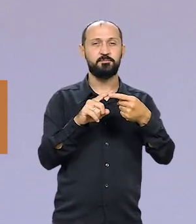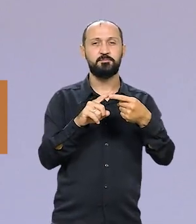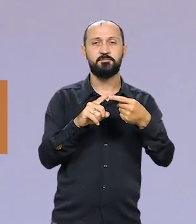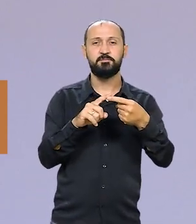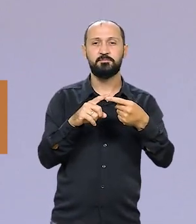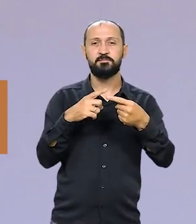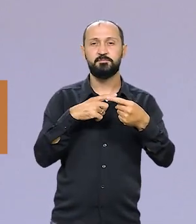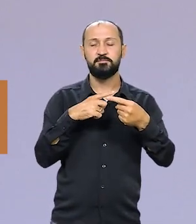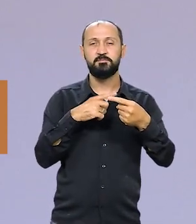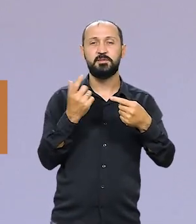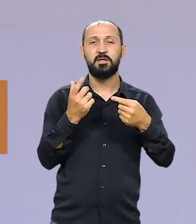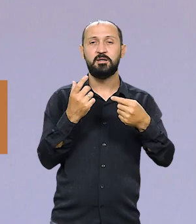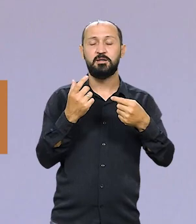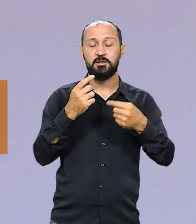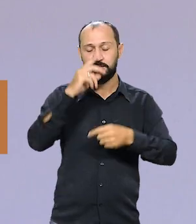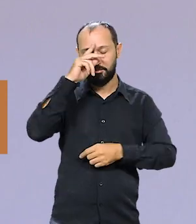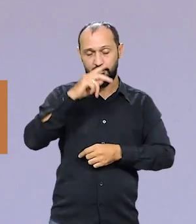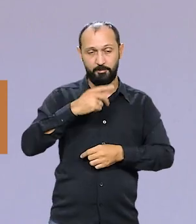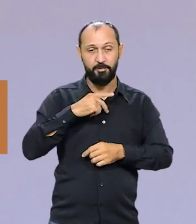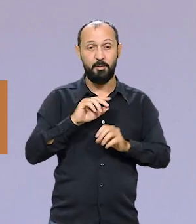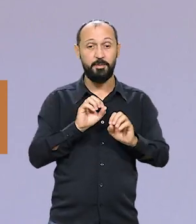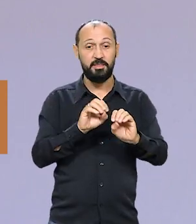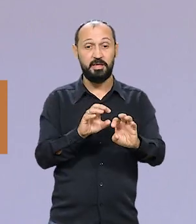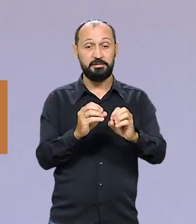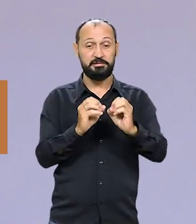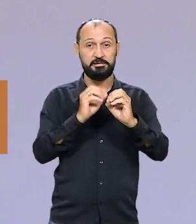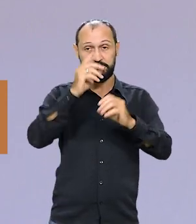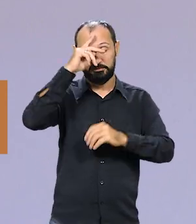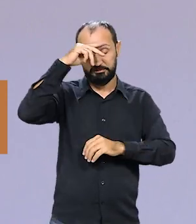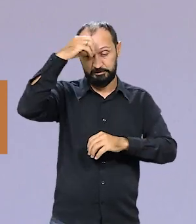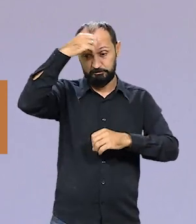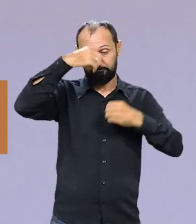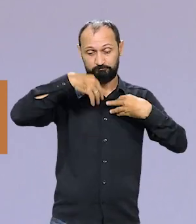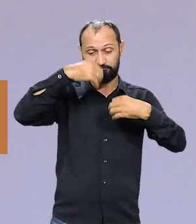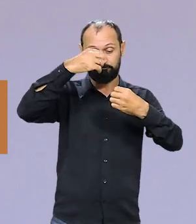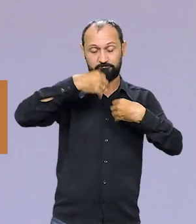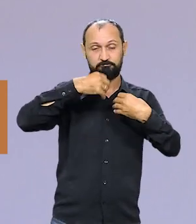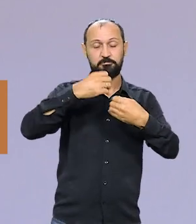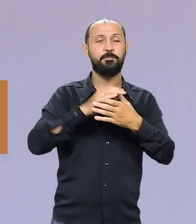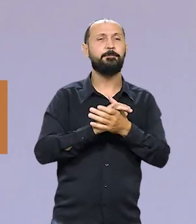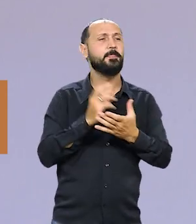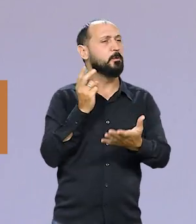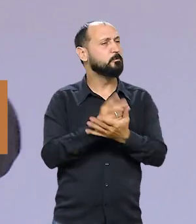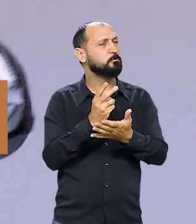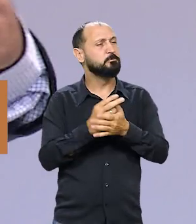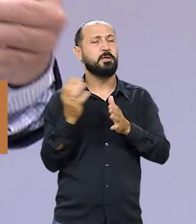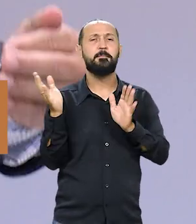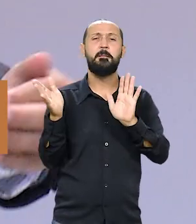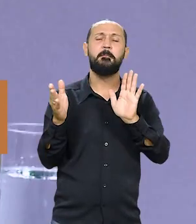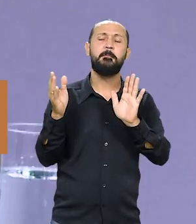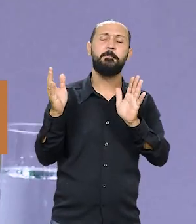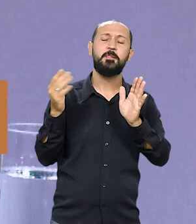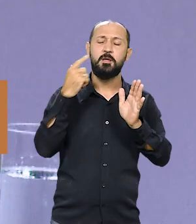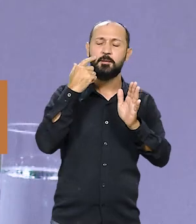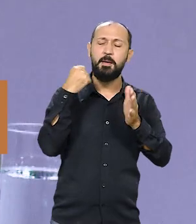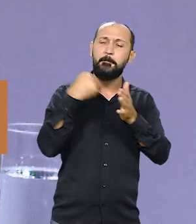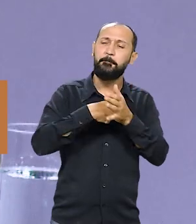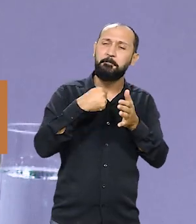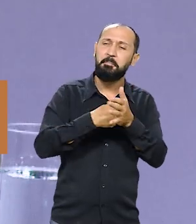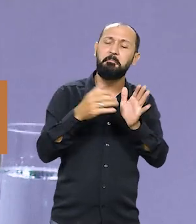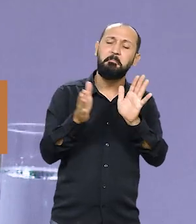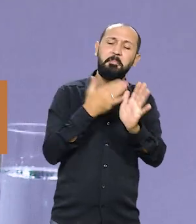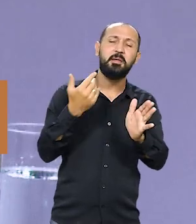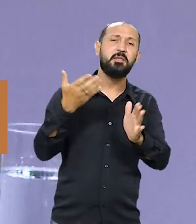você tem que se educar, o pai e a mãe têm que se educarem. Então, é muito comum também, eu sempre apanhei na minha época e